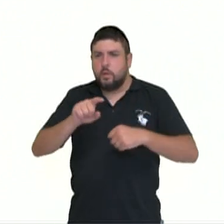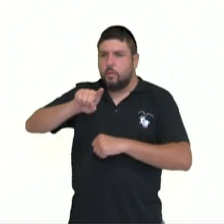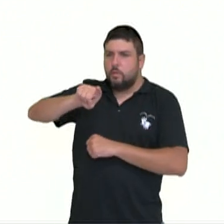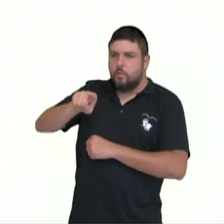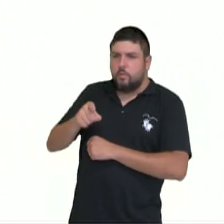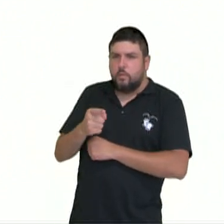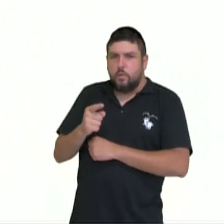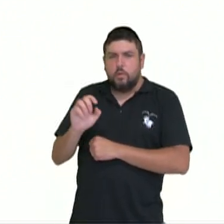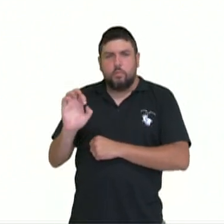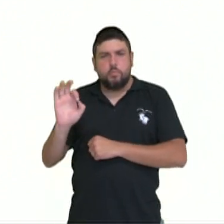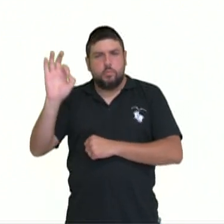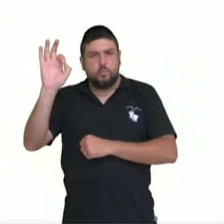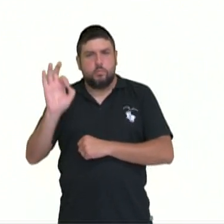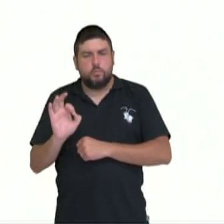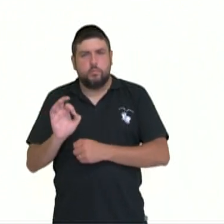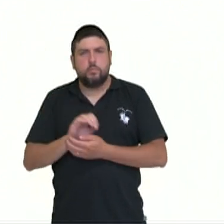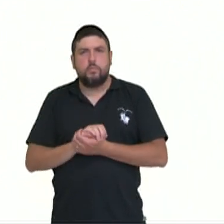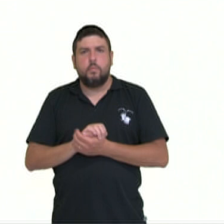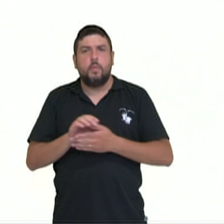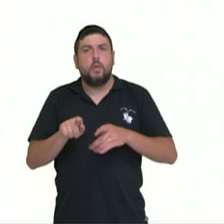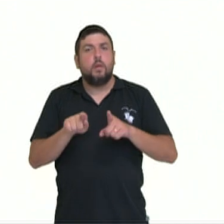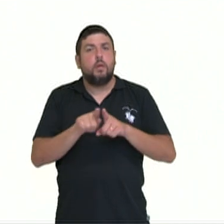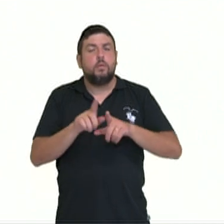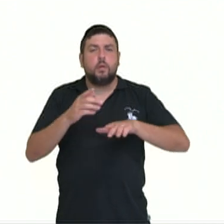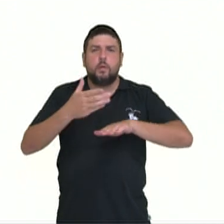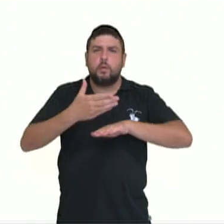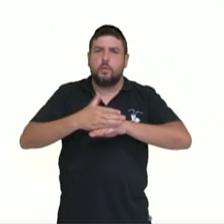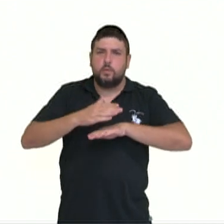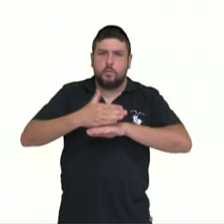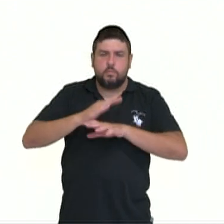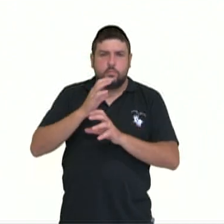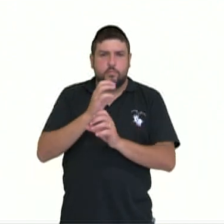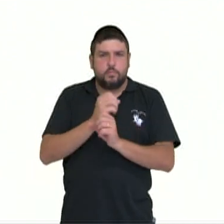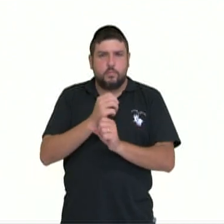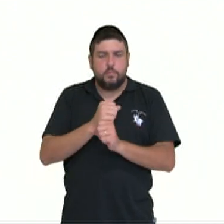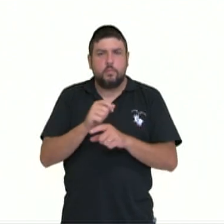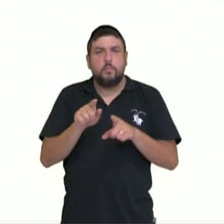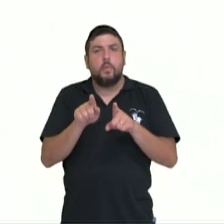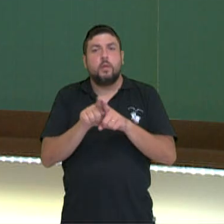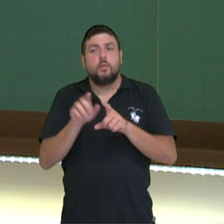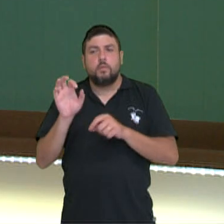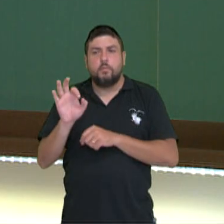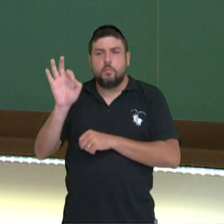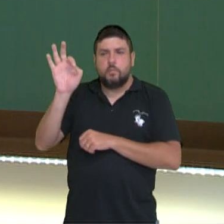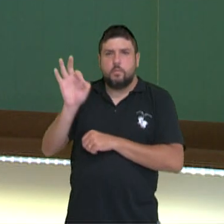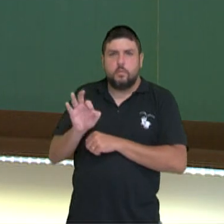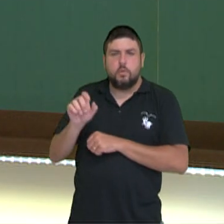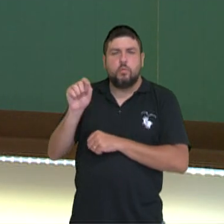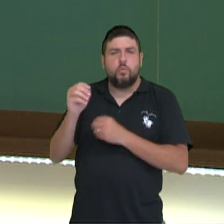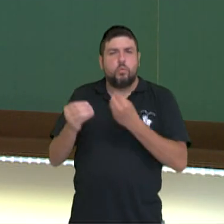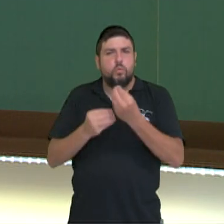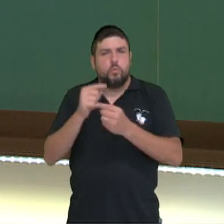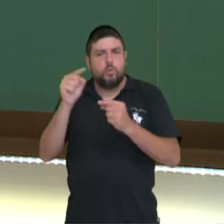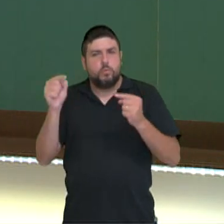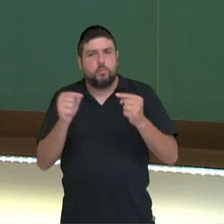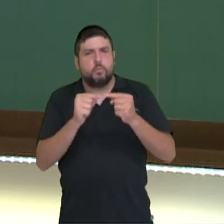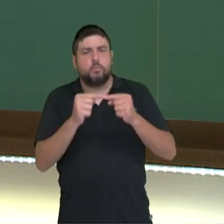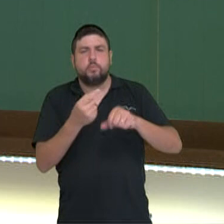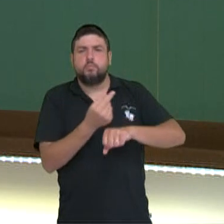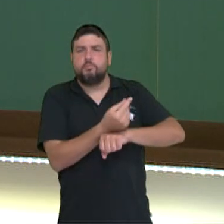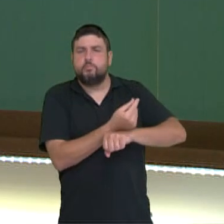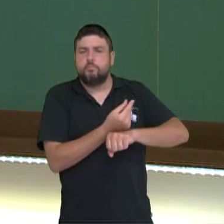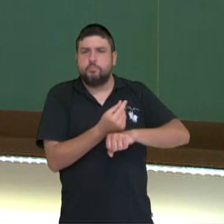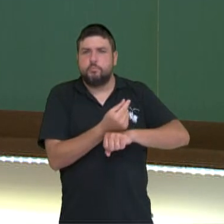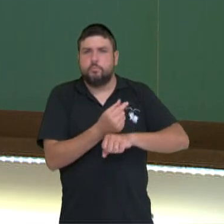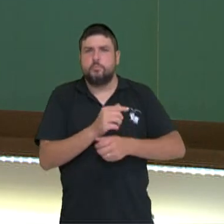E nós vamos fazer alguns cálculos e também nós vamos relacionar a porcentagem com a educação financeira. Legal? Então, vem